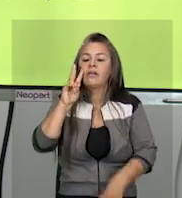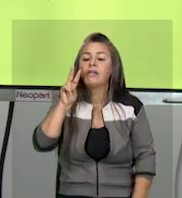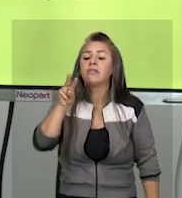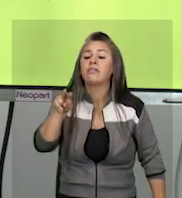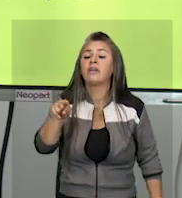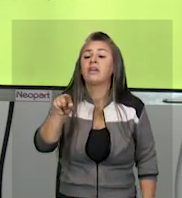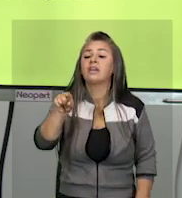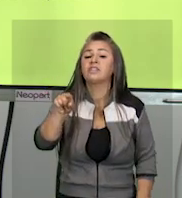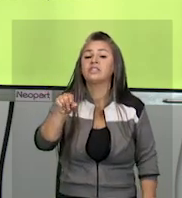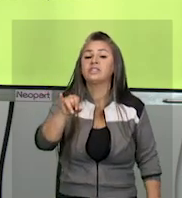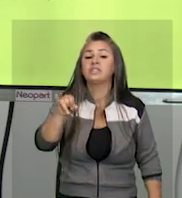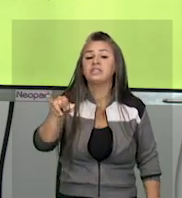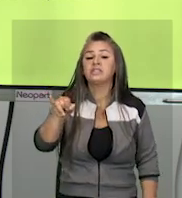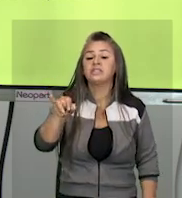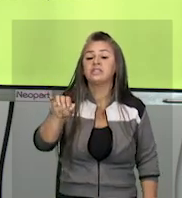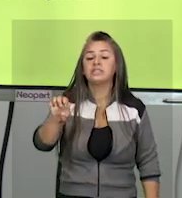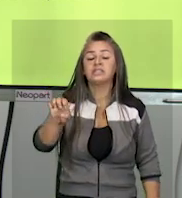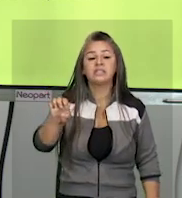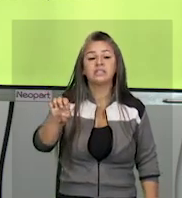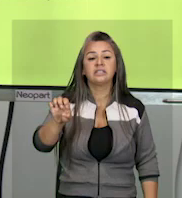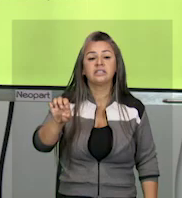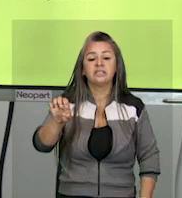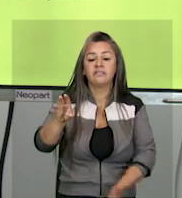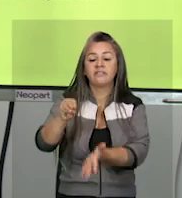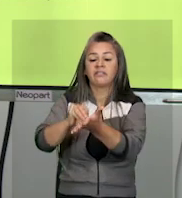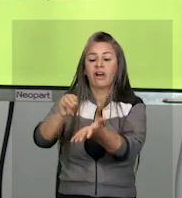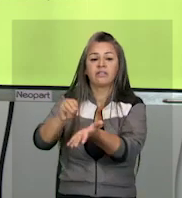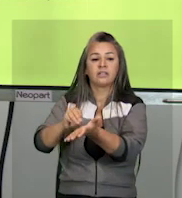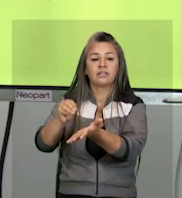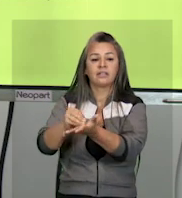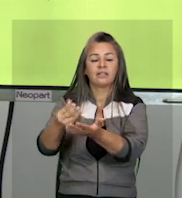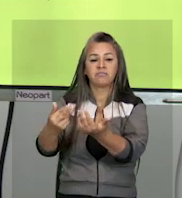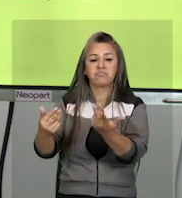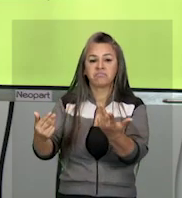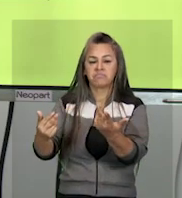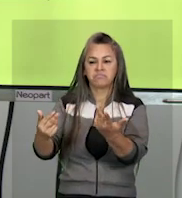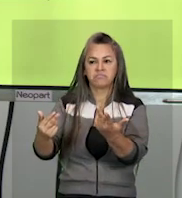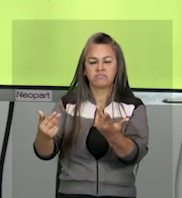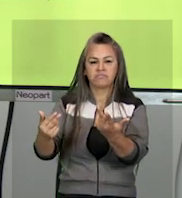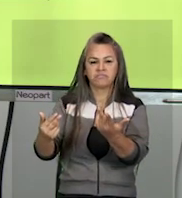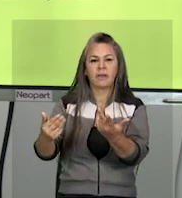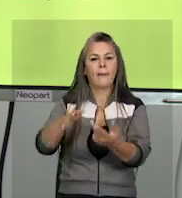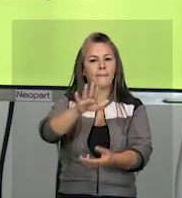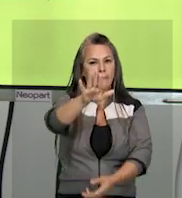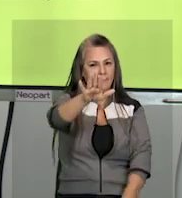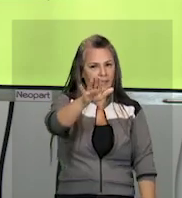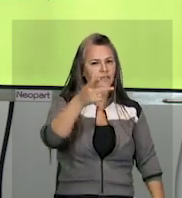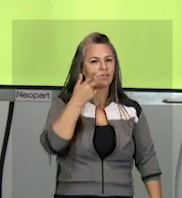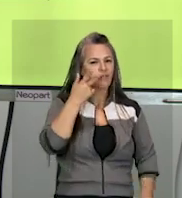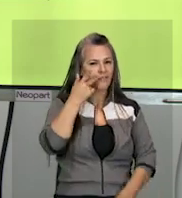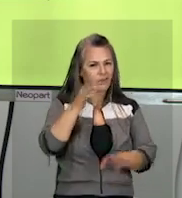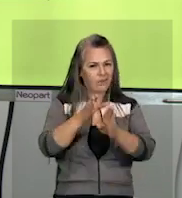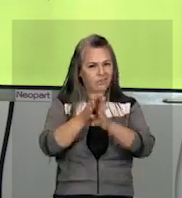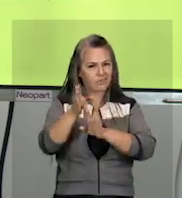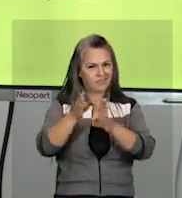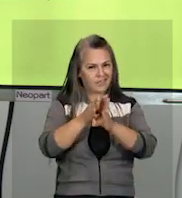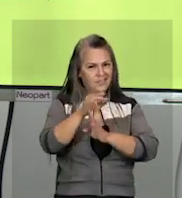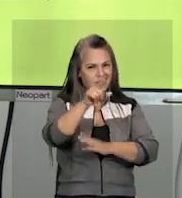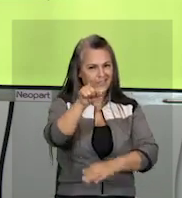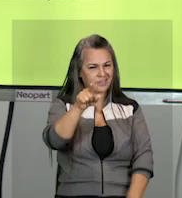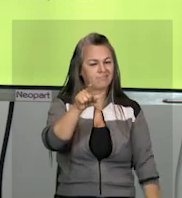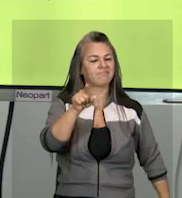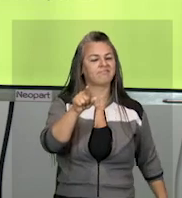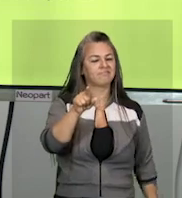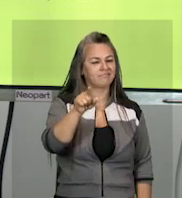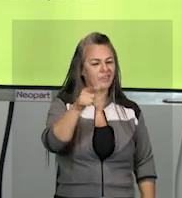quê? Se falta alguma coisa. Está integrando isso aqui. Agora, tem um macete que eu quero ensinar a vocês. É uma dica